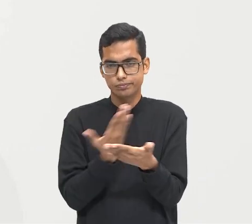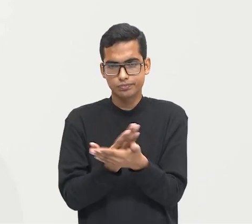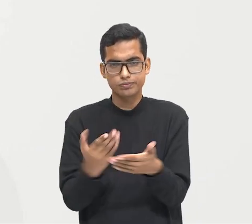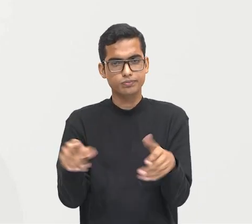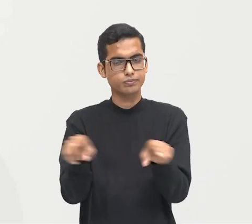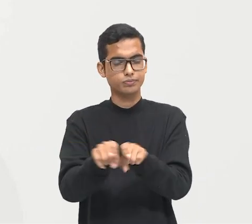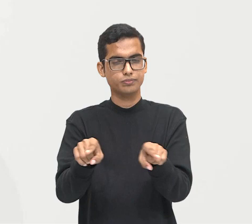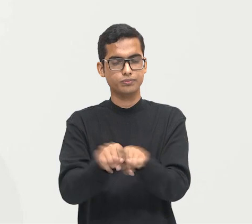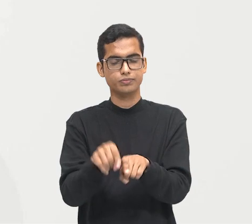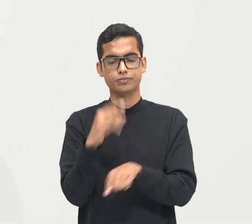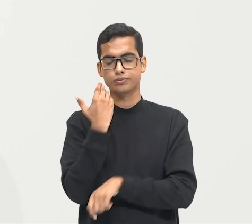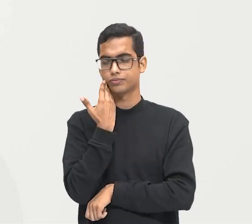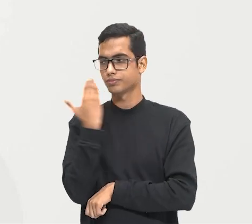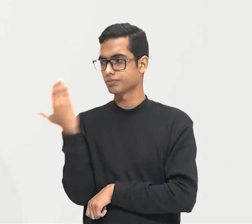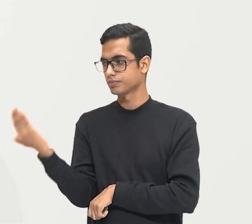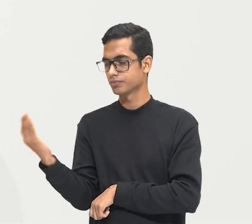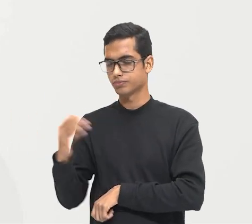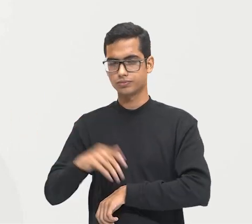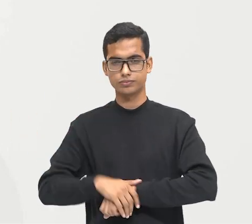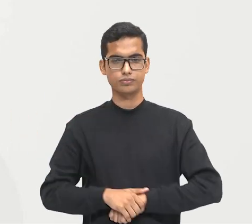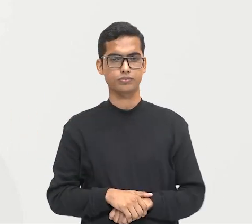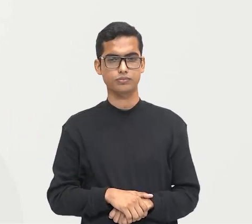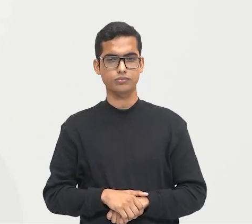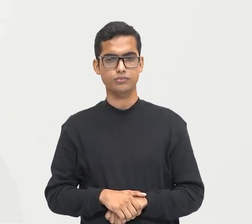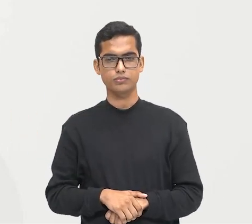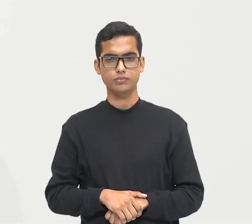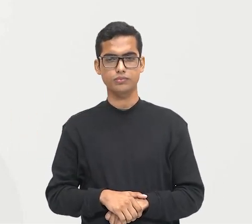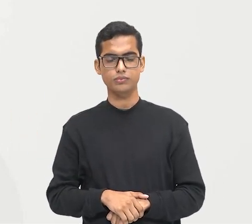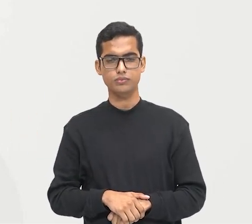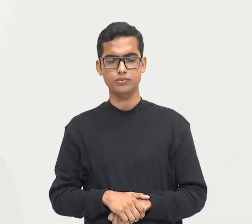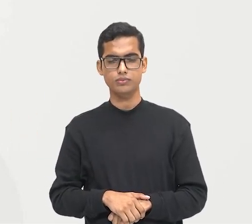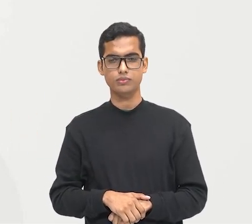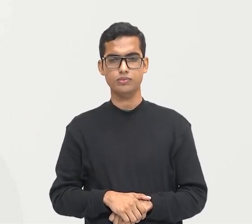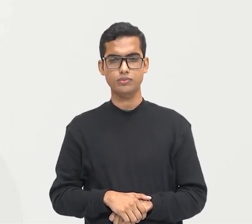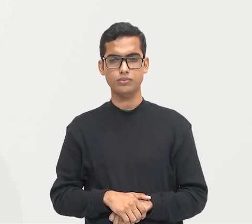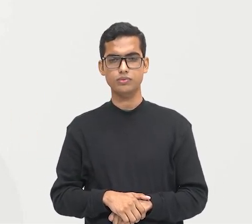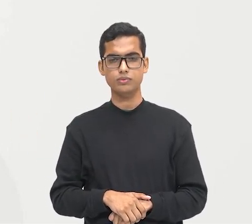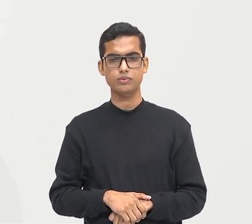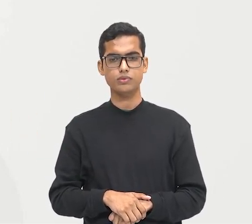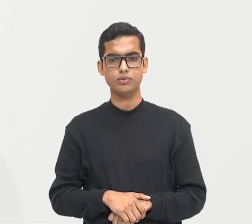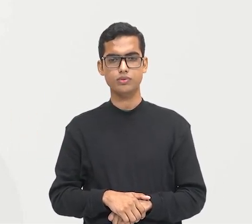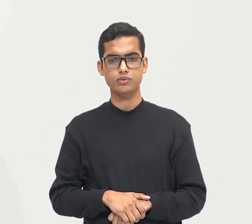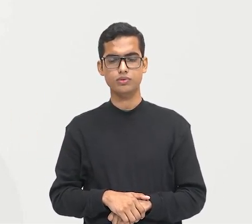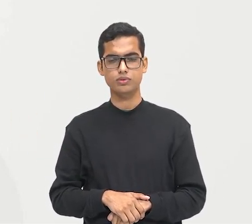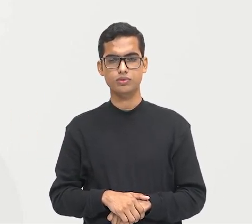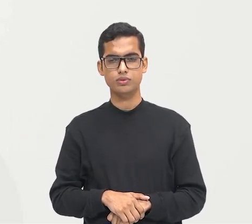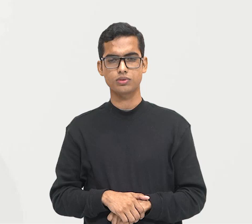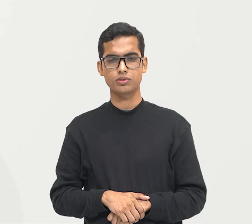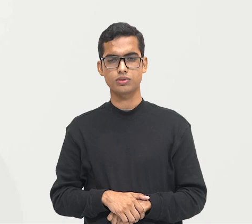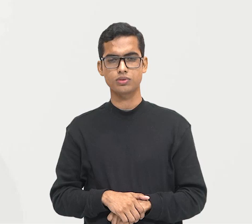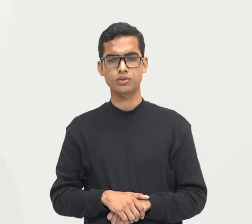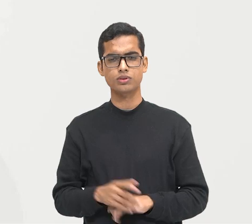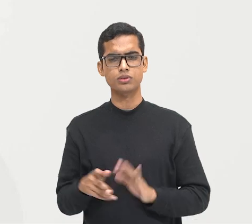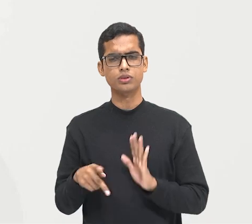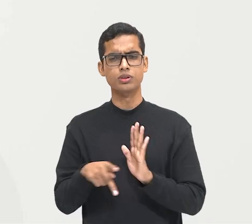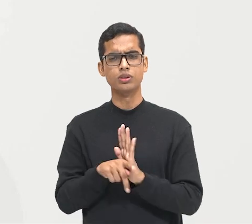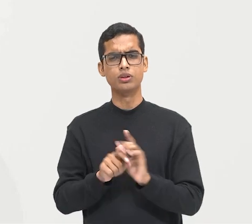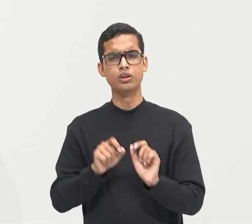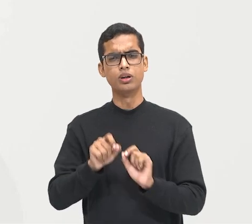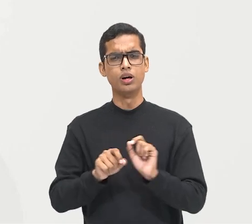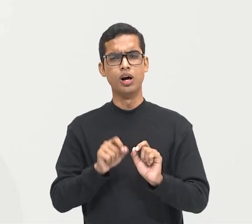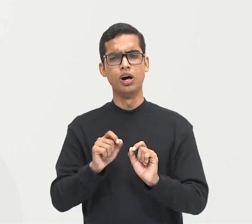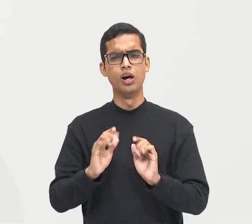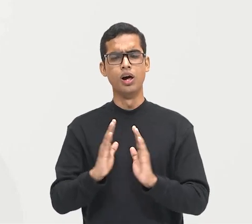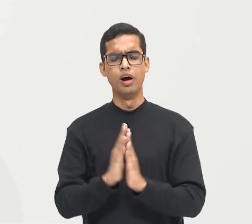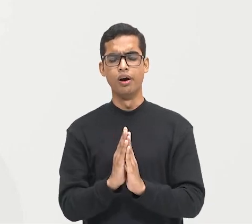gente viu quanto ao repouso, né, esse espaço ali entre uma e outra. Falamos também sobre o comprimento de onda, né, um tempo ali, um intervalo onde